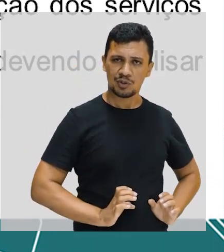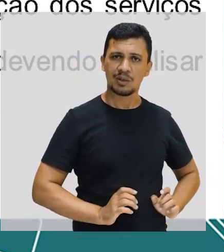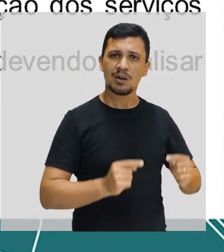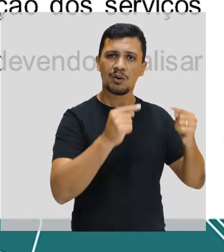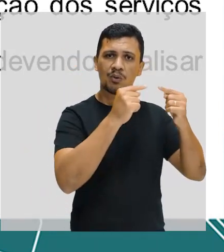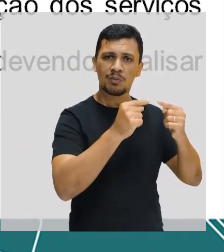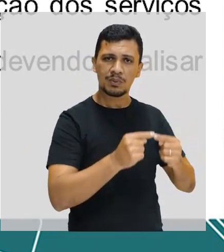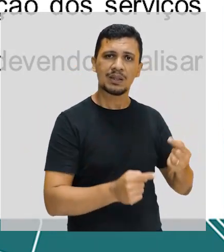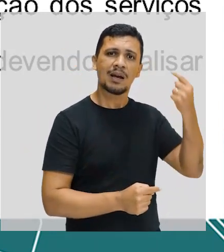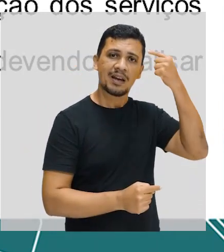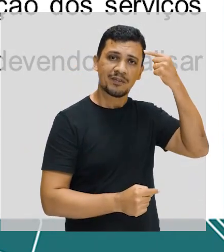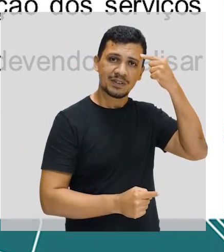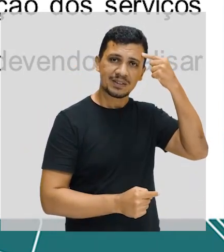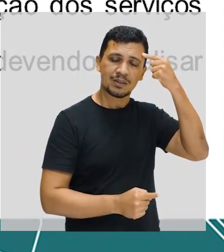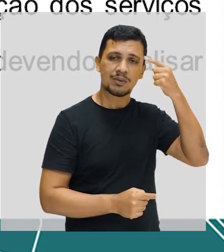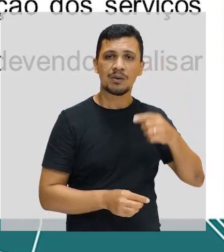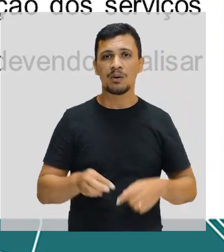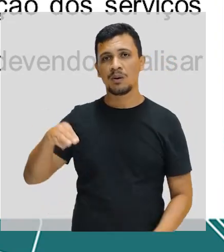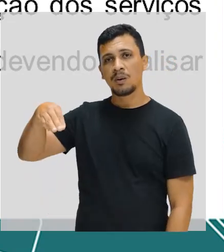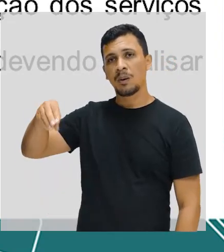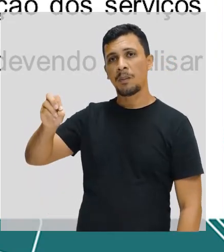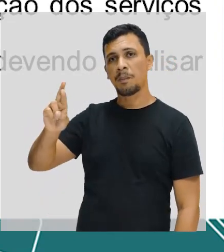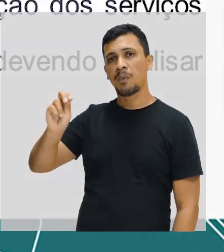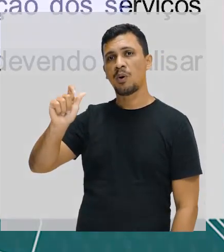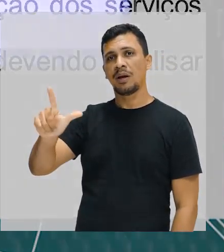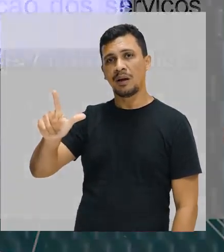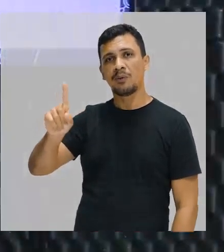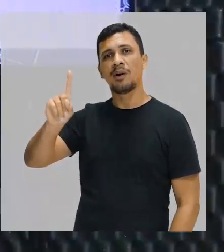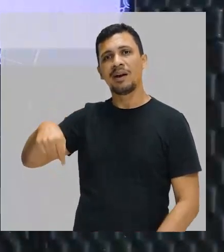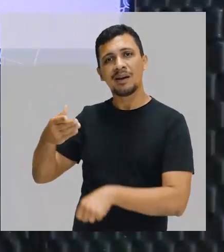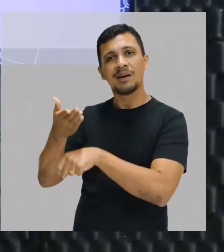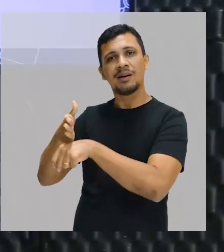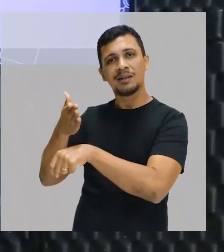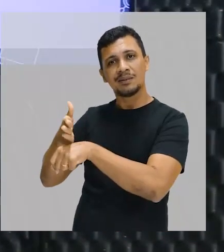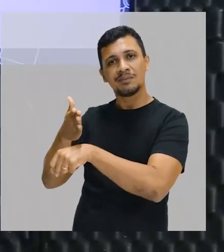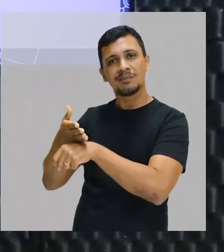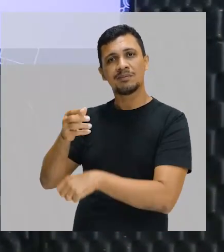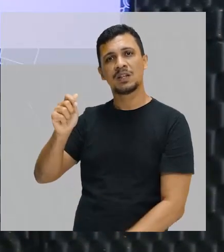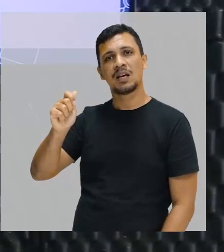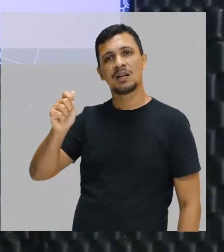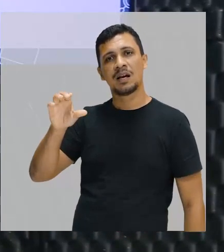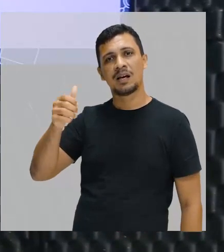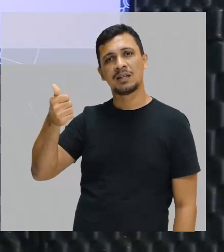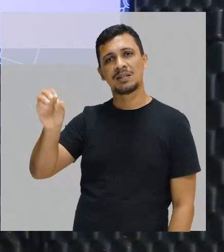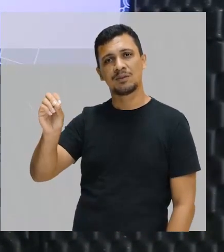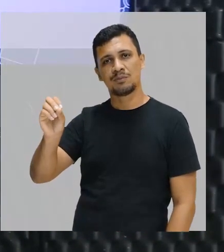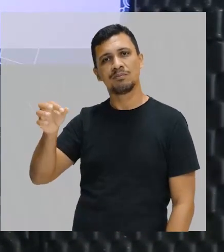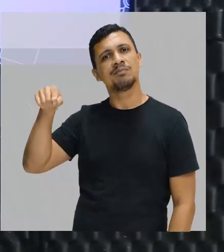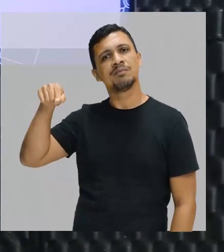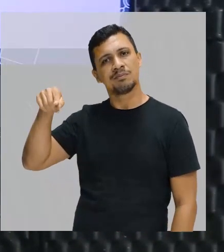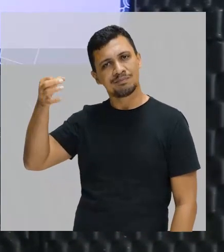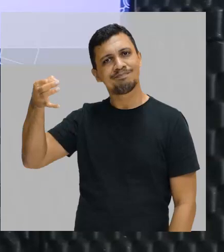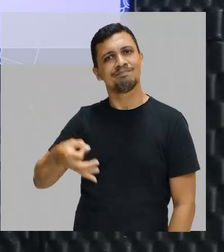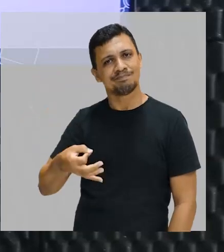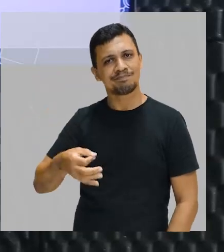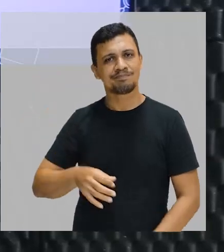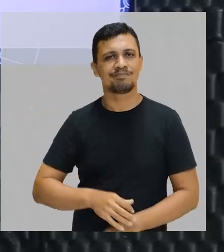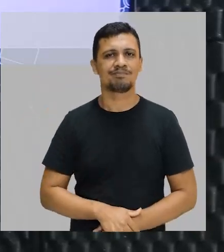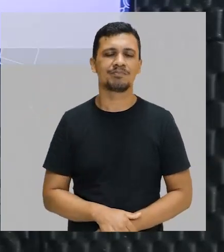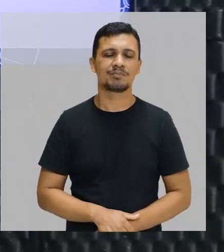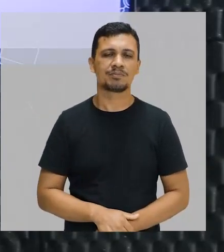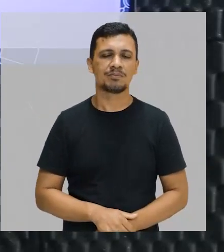pela reflexão, correto? A moral está contida na ação, também está certo, não está errado não.